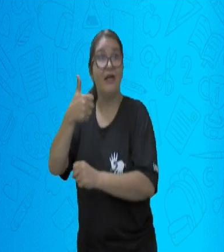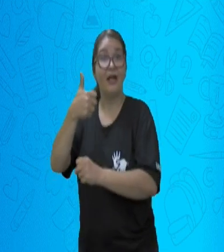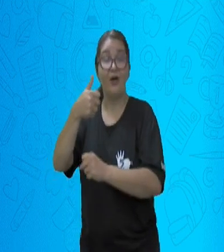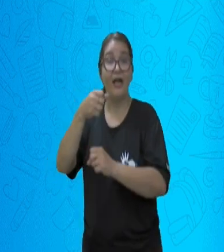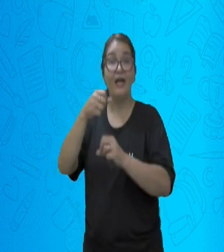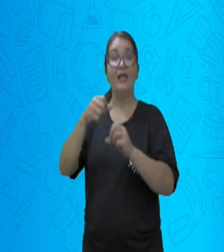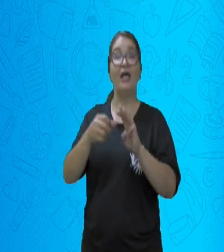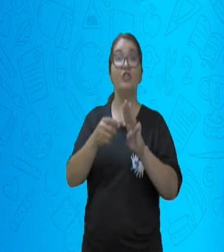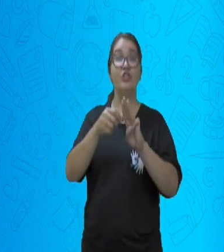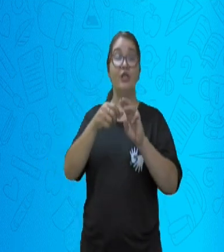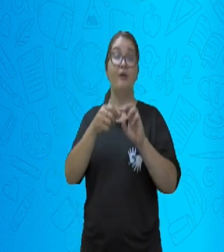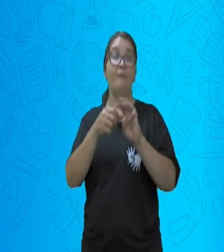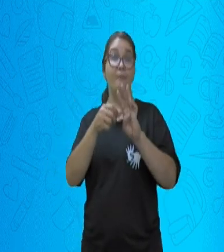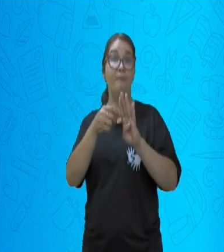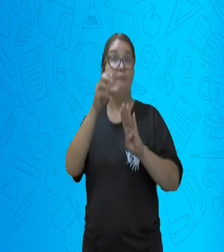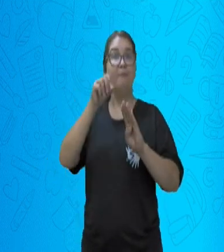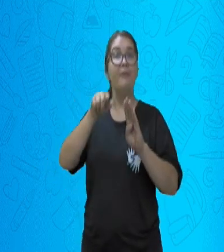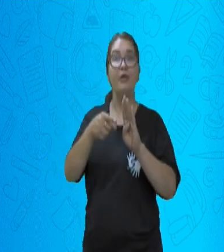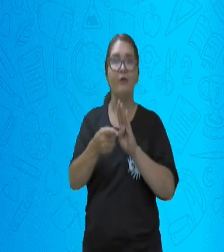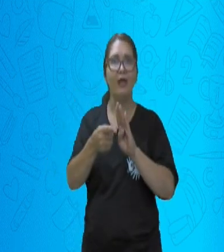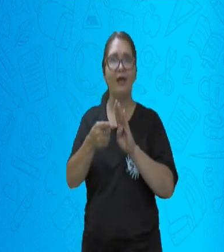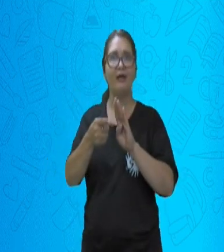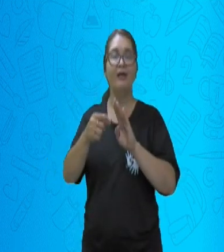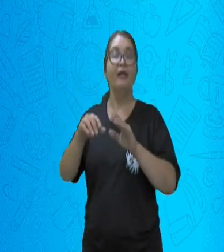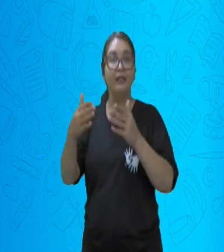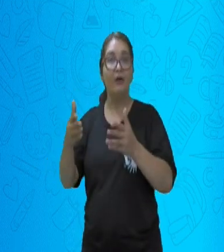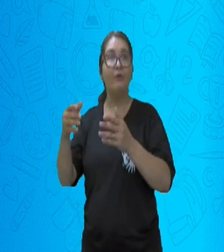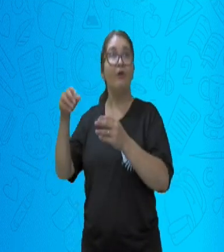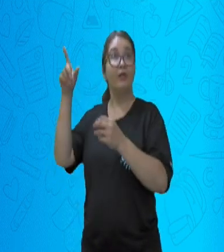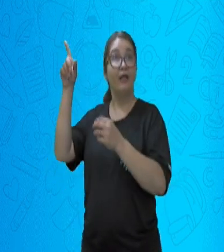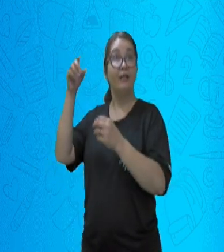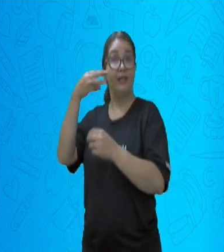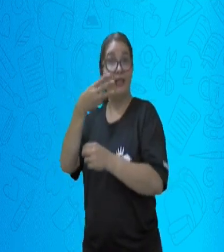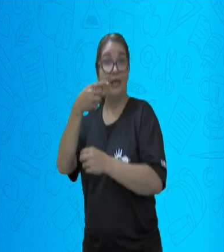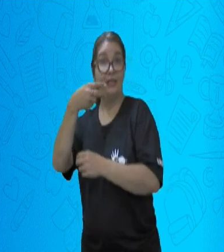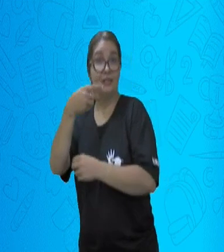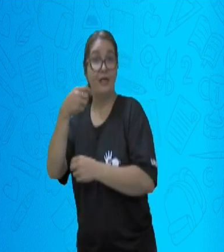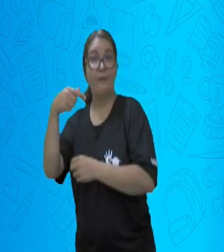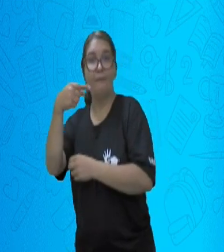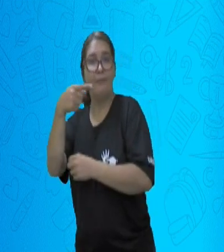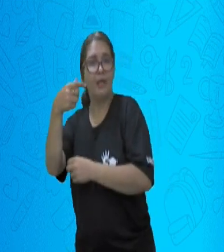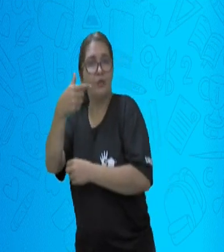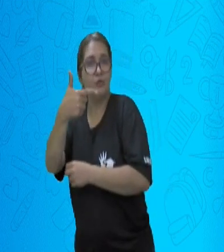2, possível? Sim, 1. Então, agora nós temos